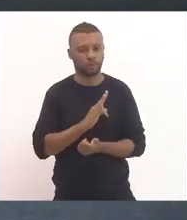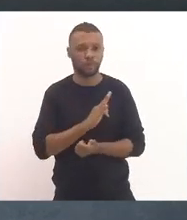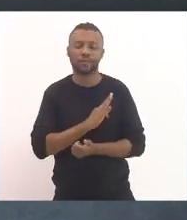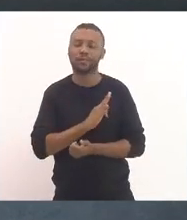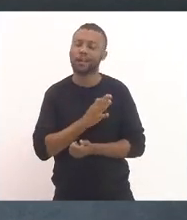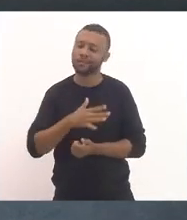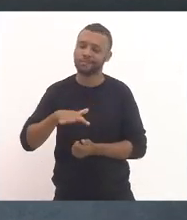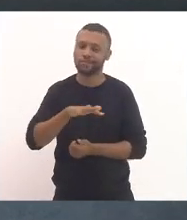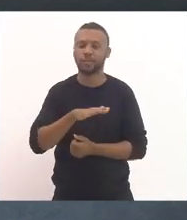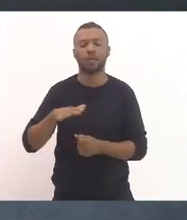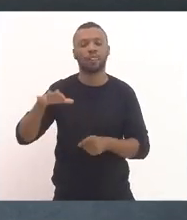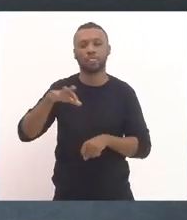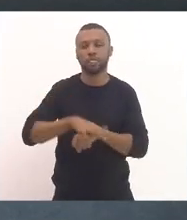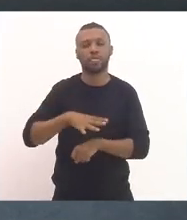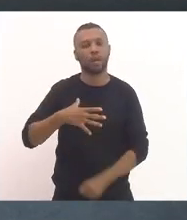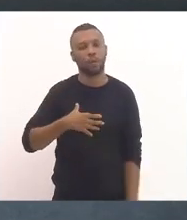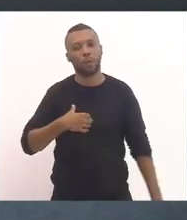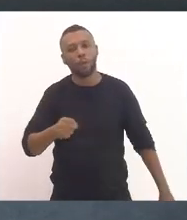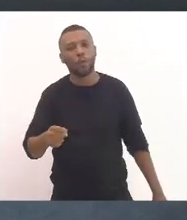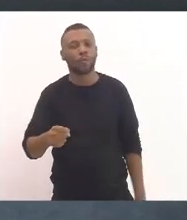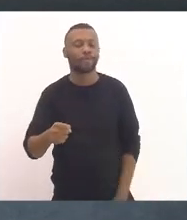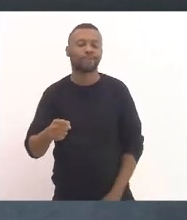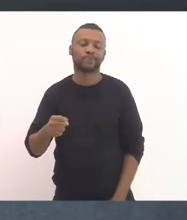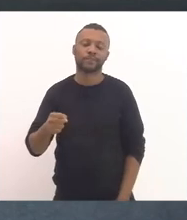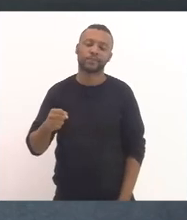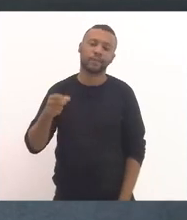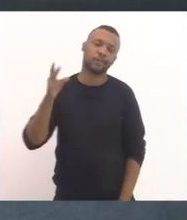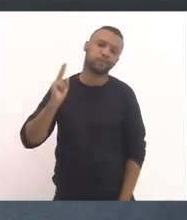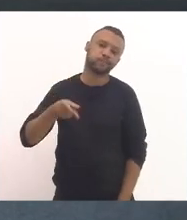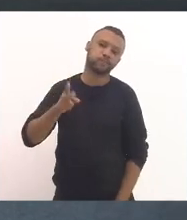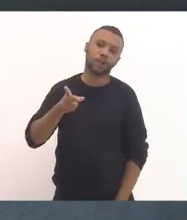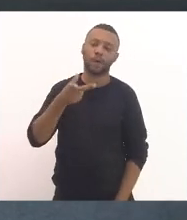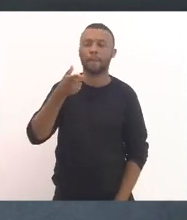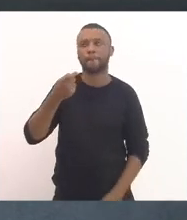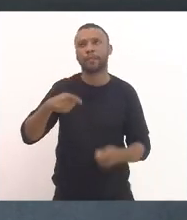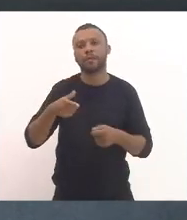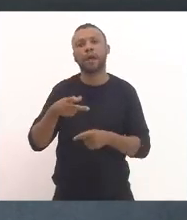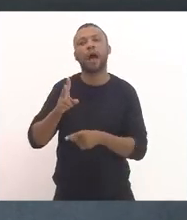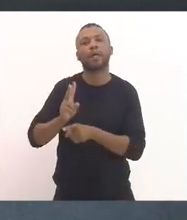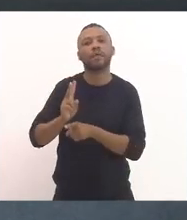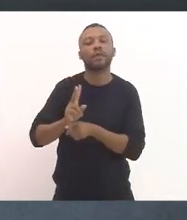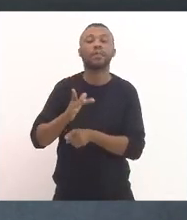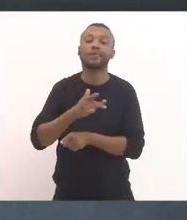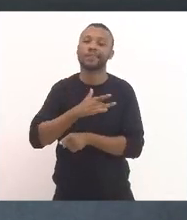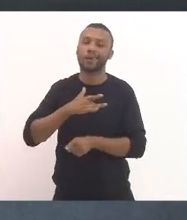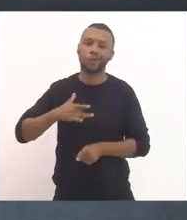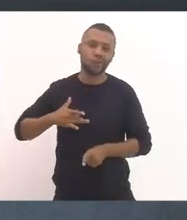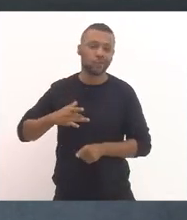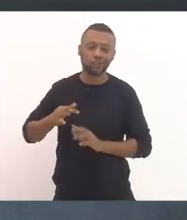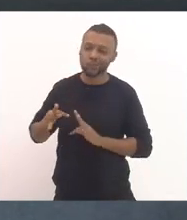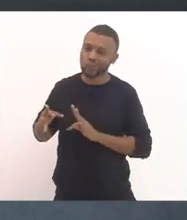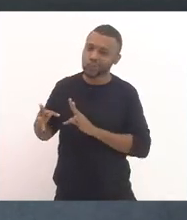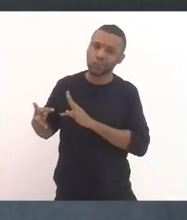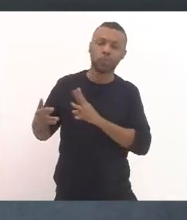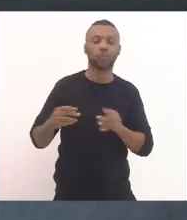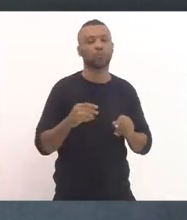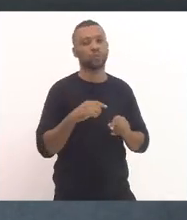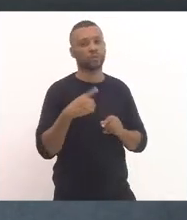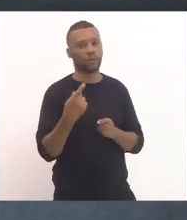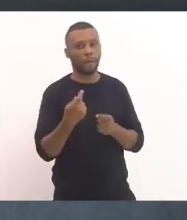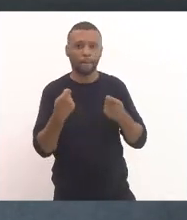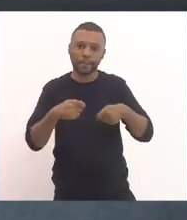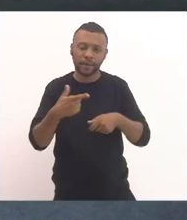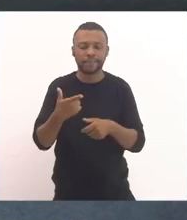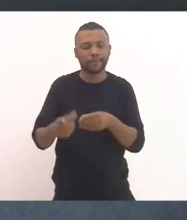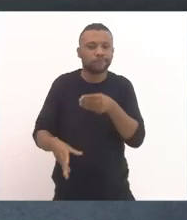estão adoecendo são suicidando estão cada vez mais precisando de atendimento saúde e de tudo então eu queria fazer